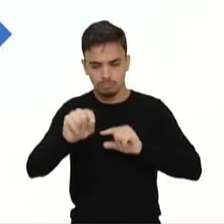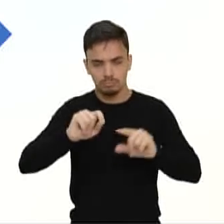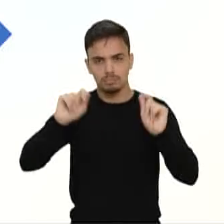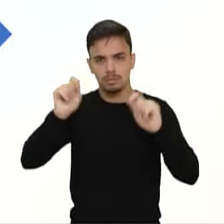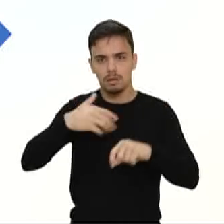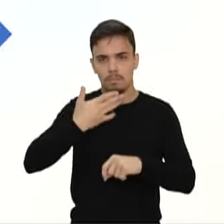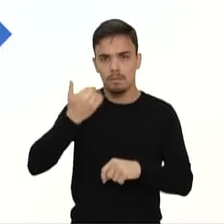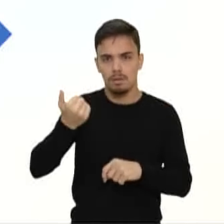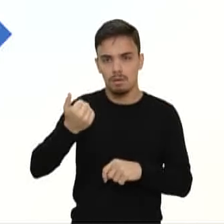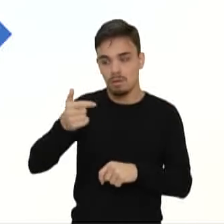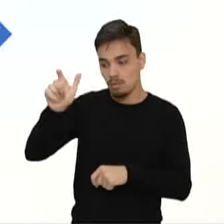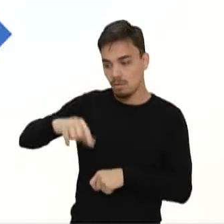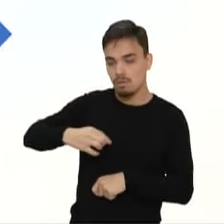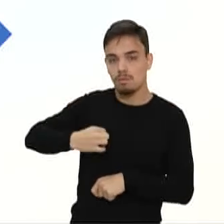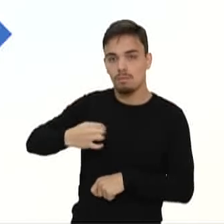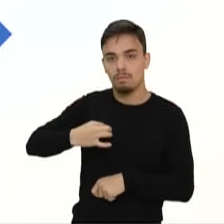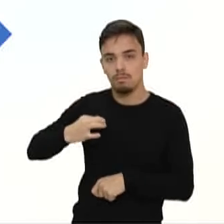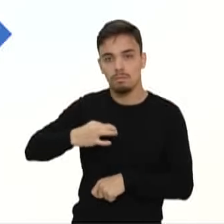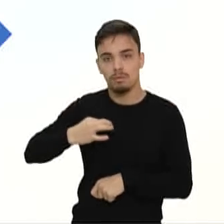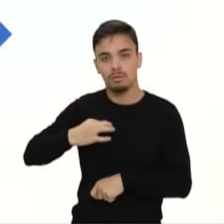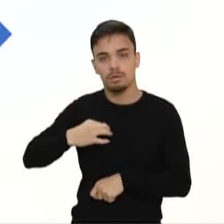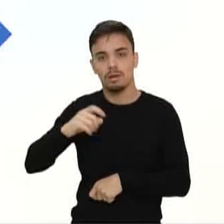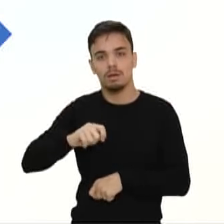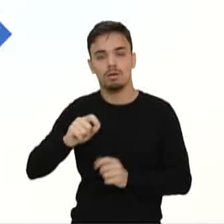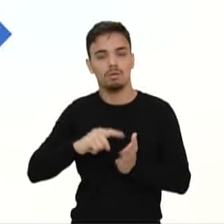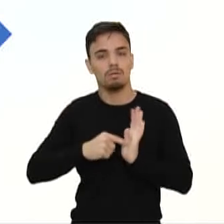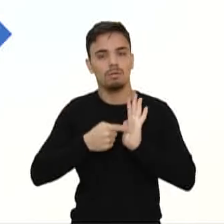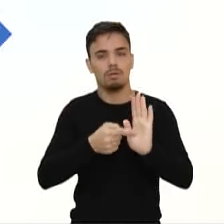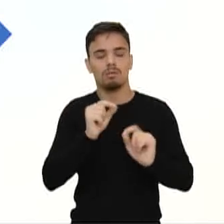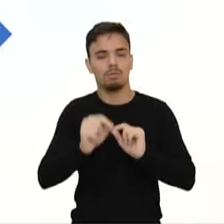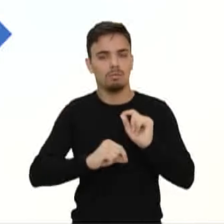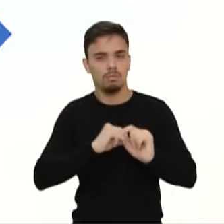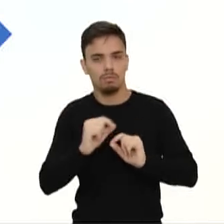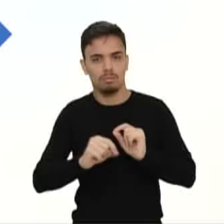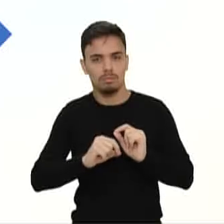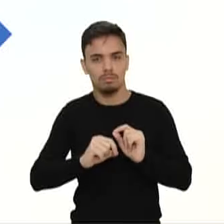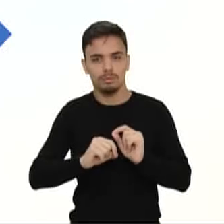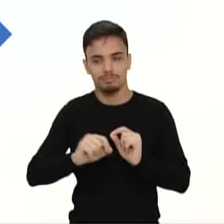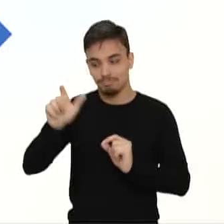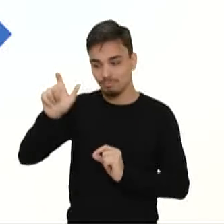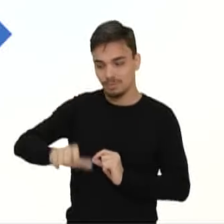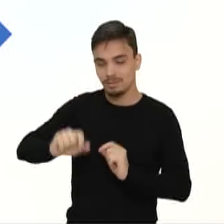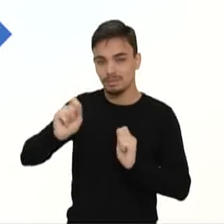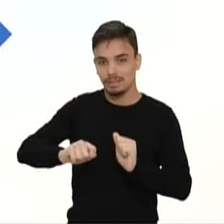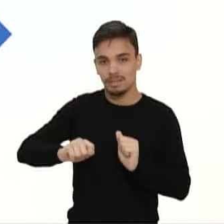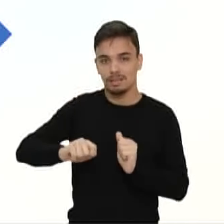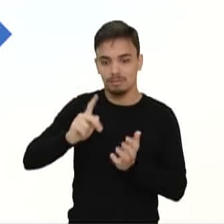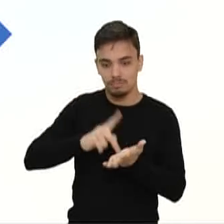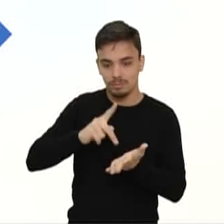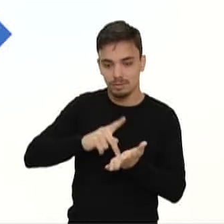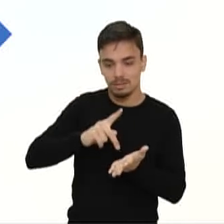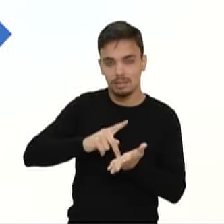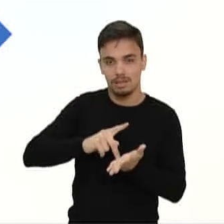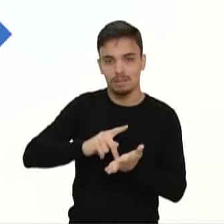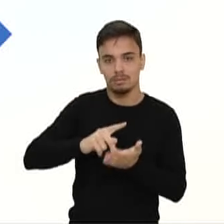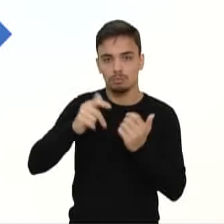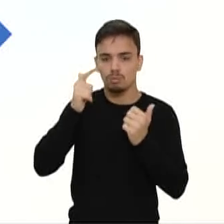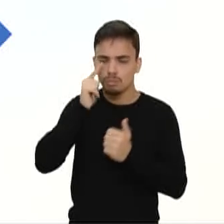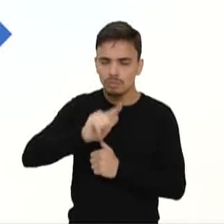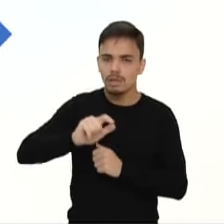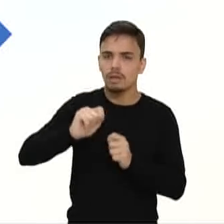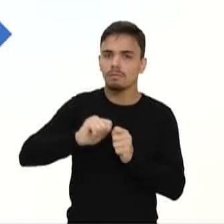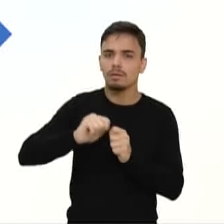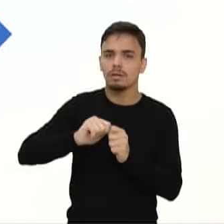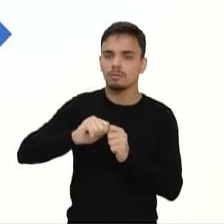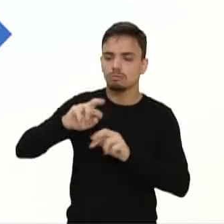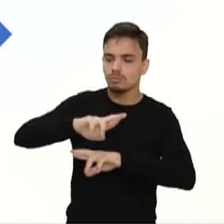ao recrutador que o candidato consegue lidar com realidades diferentes da sua, como